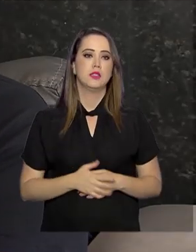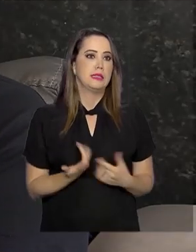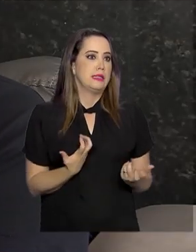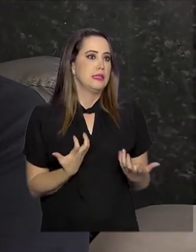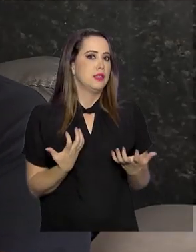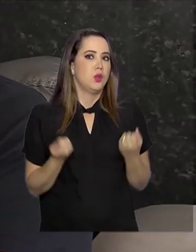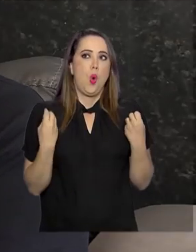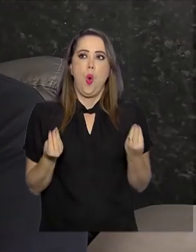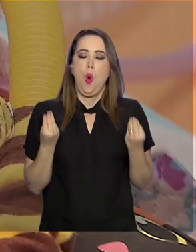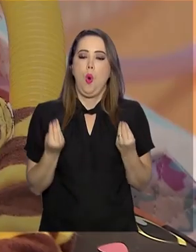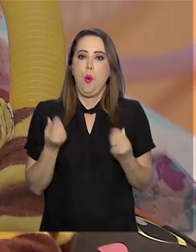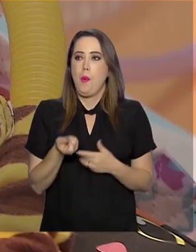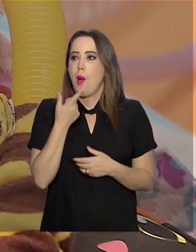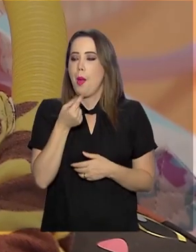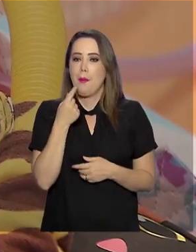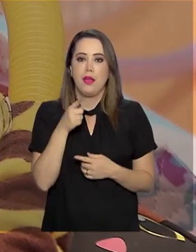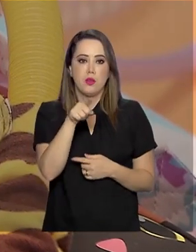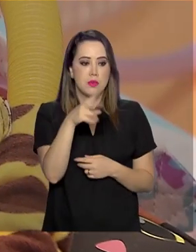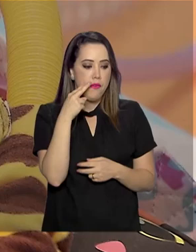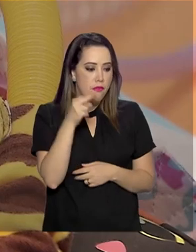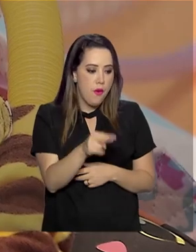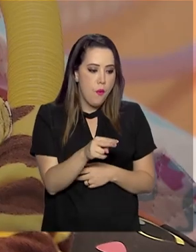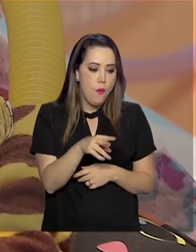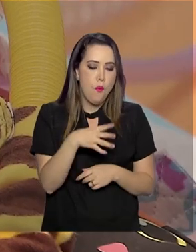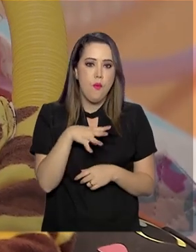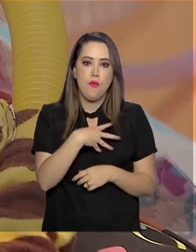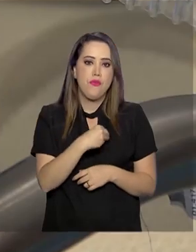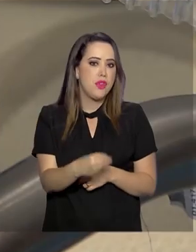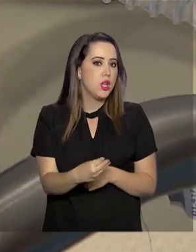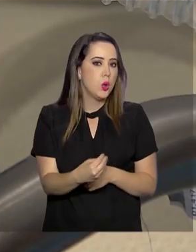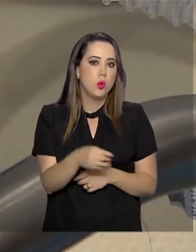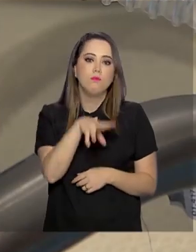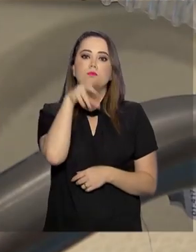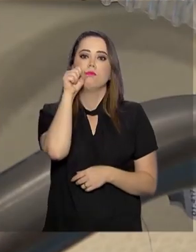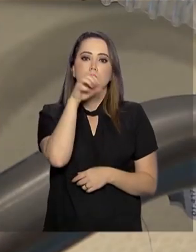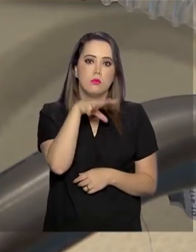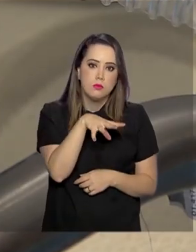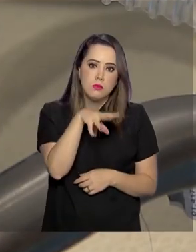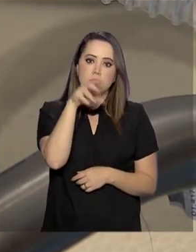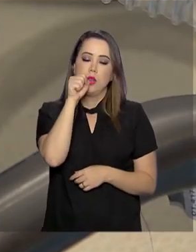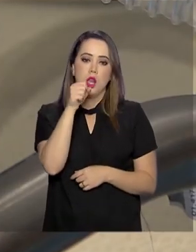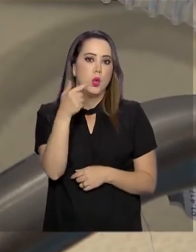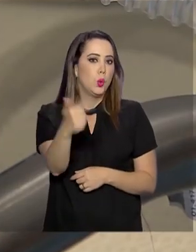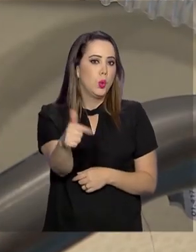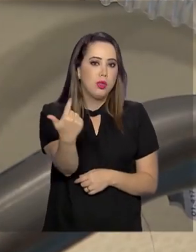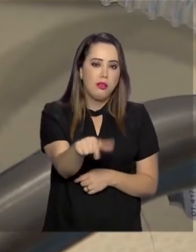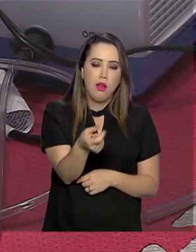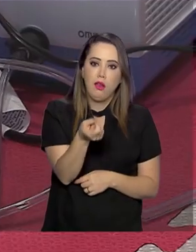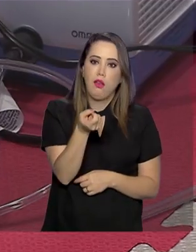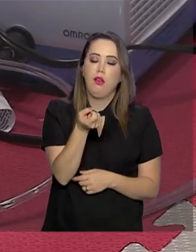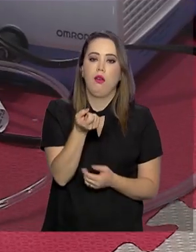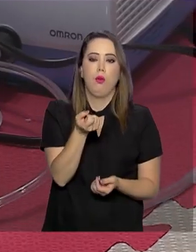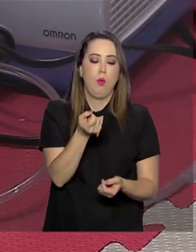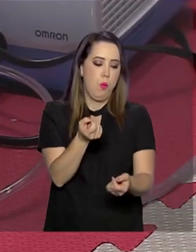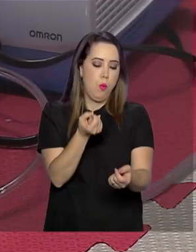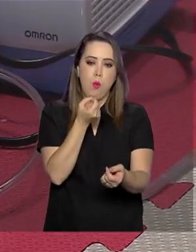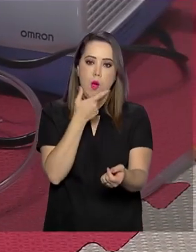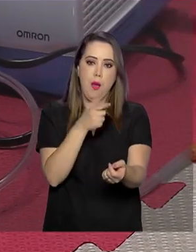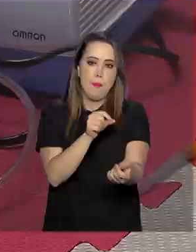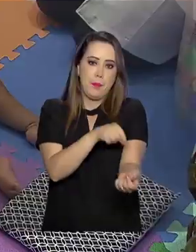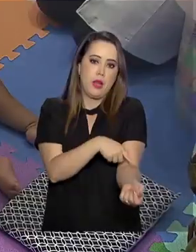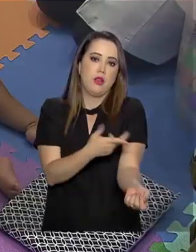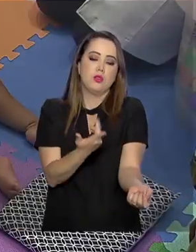dessa pra você ver seu filho respirar e não ter não ter a gente está na esperança do sul é